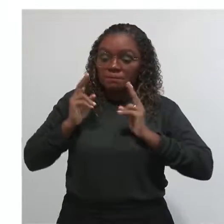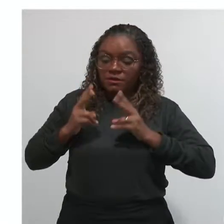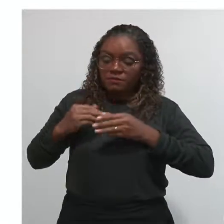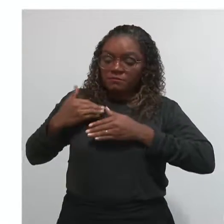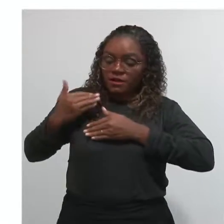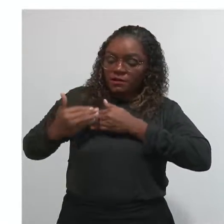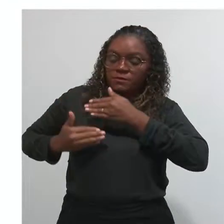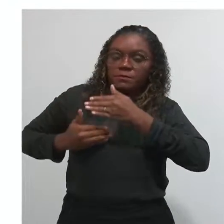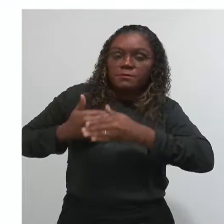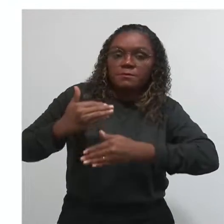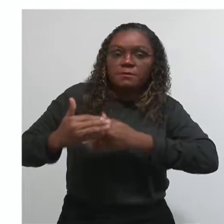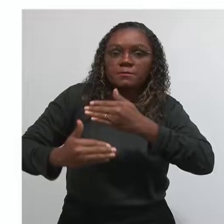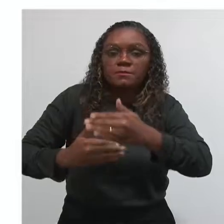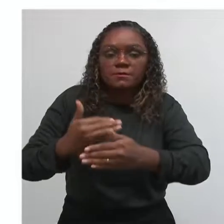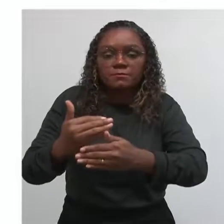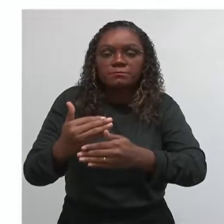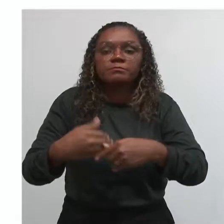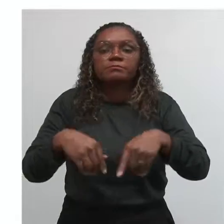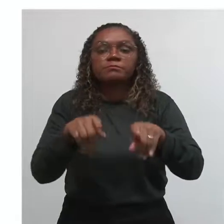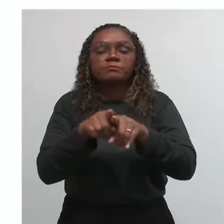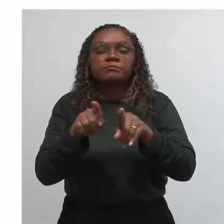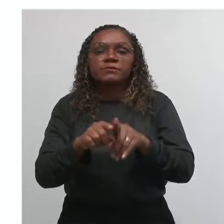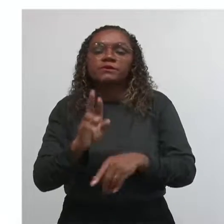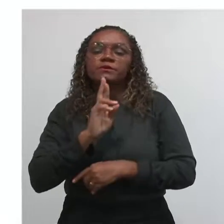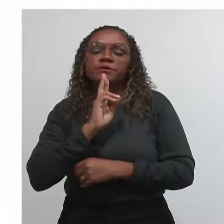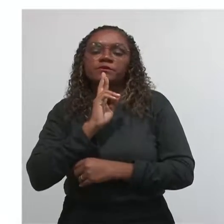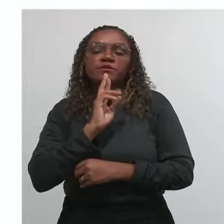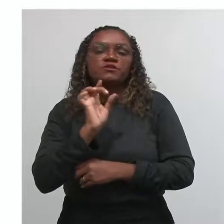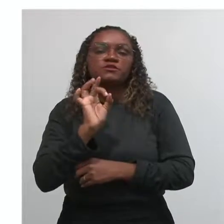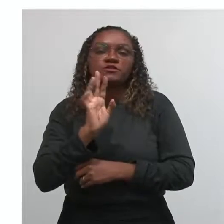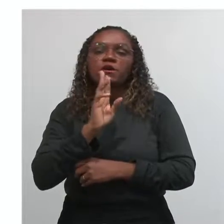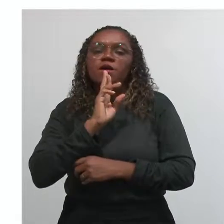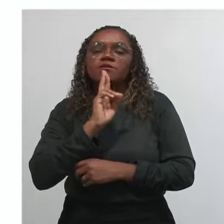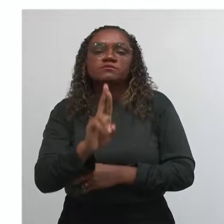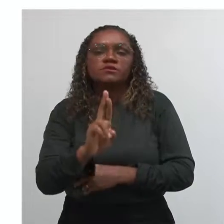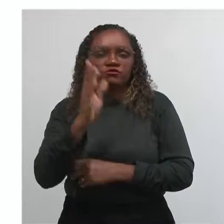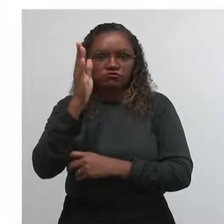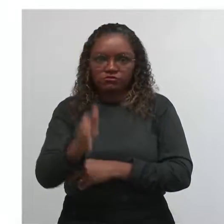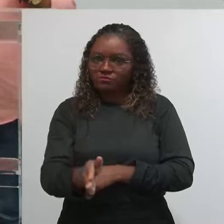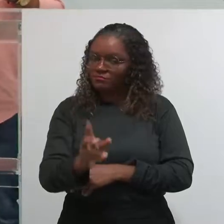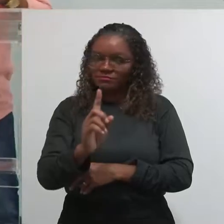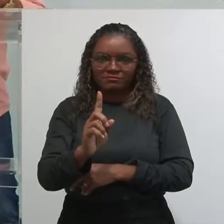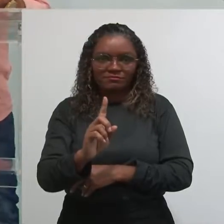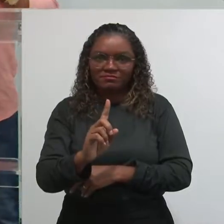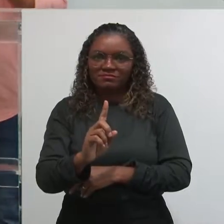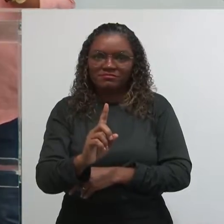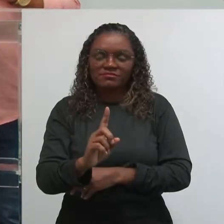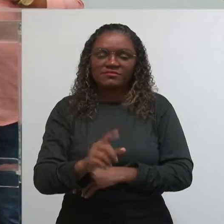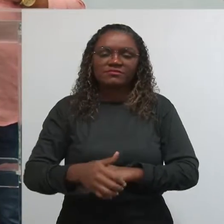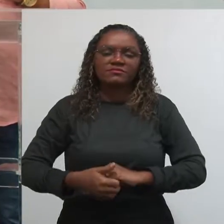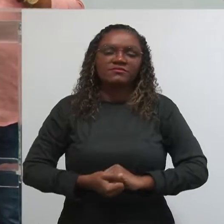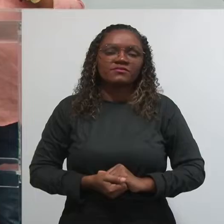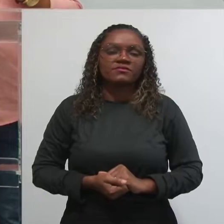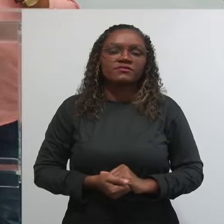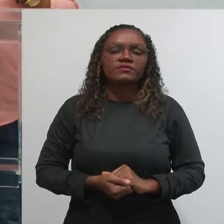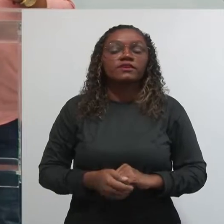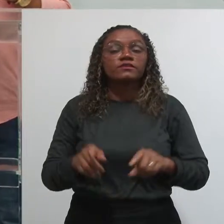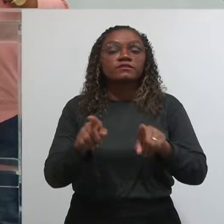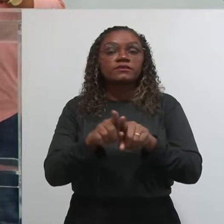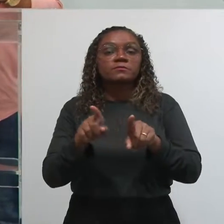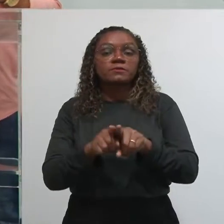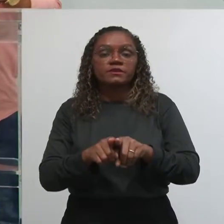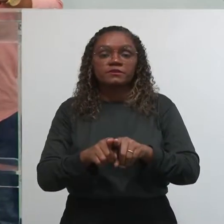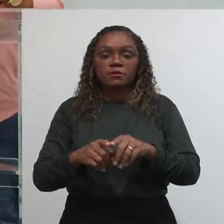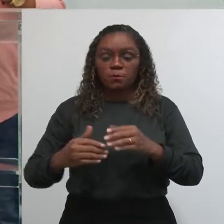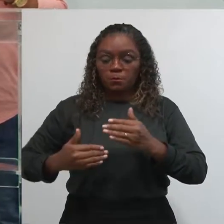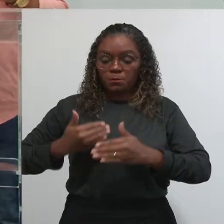da política. E não somente a resultados da política, tá? Ela vai avaliar também o próprio processo